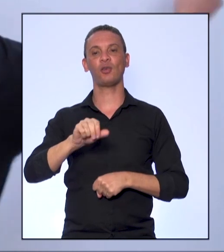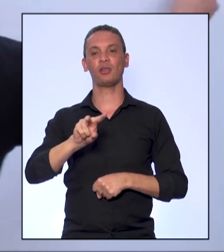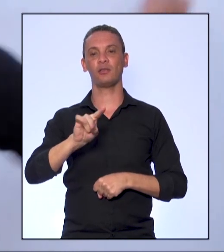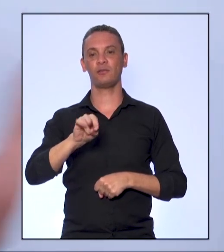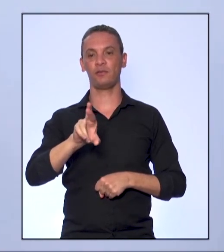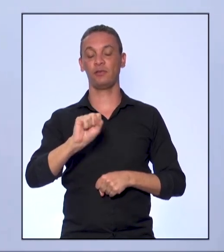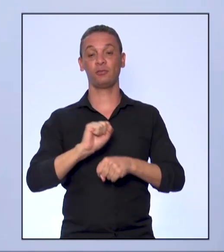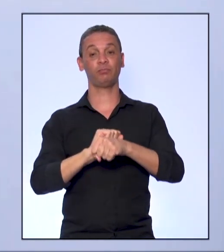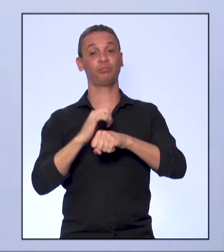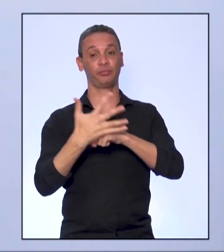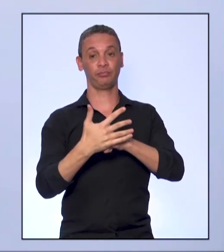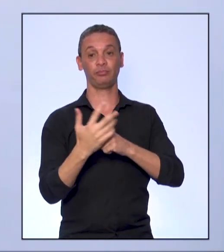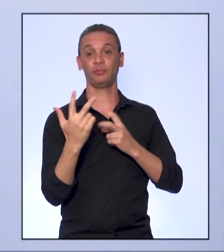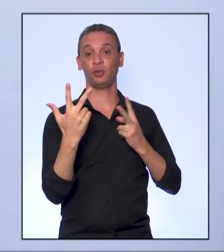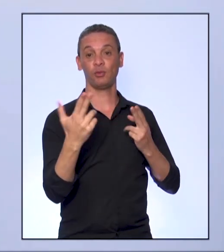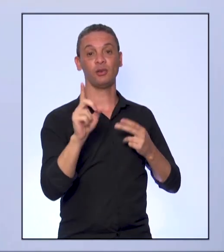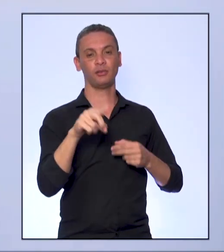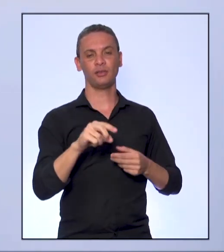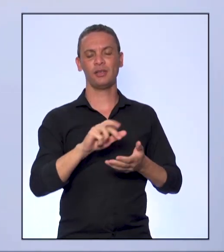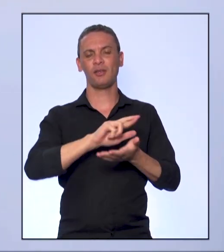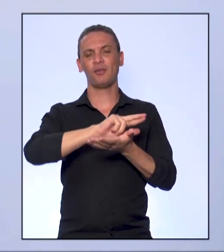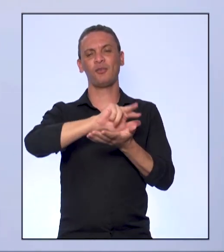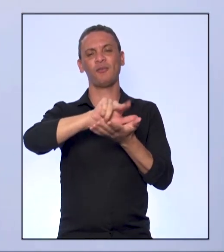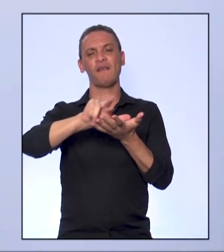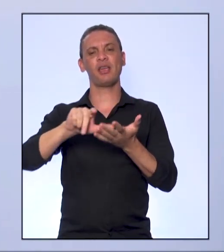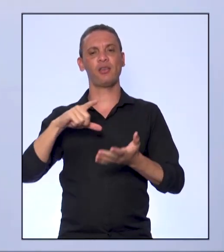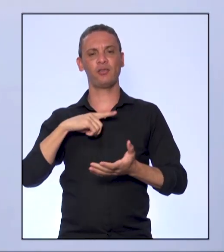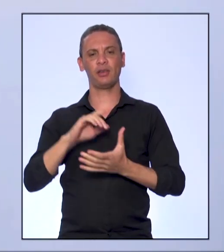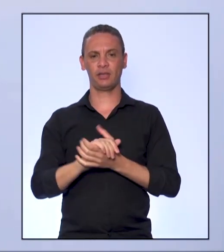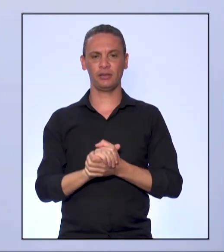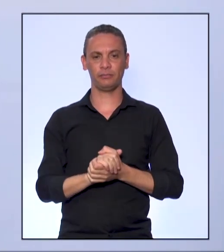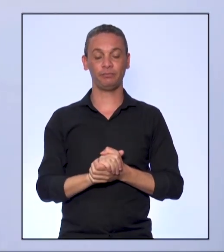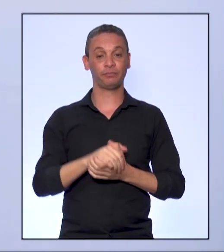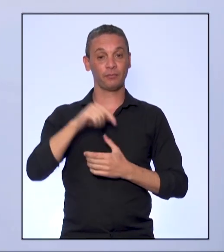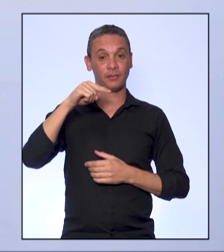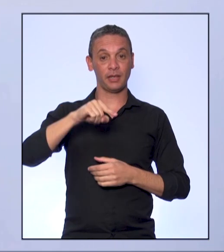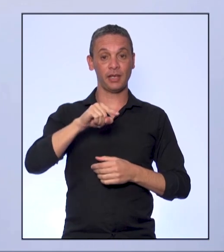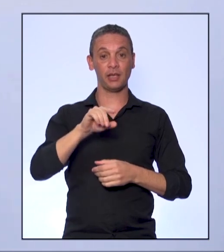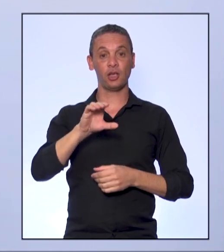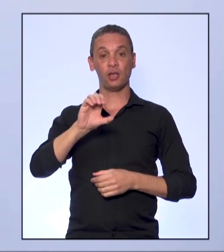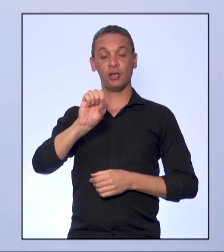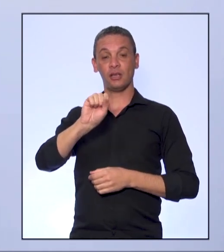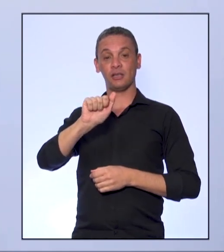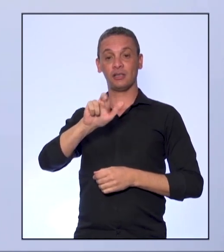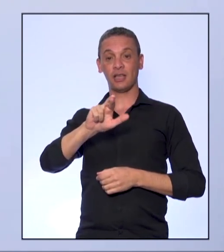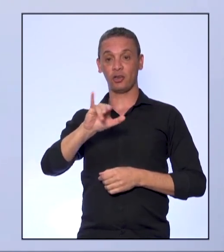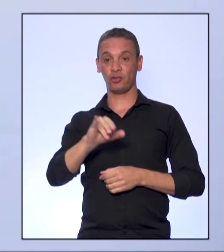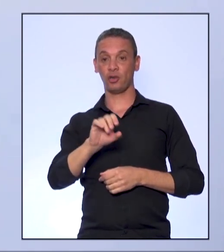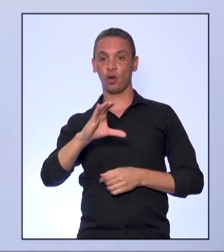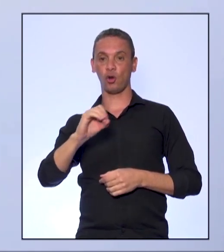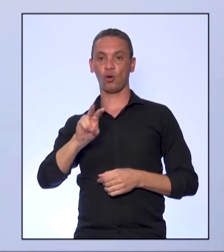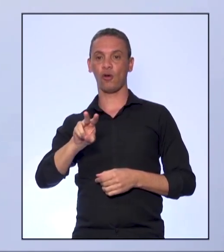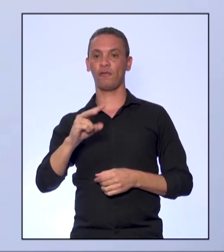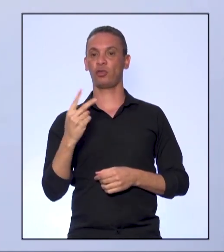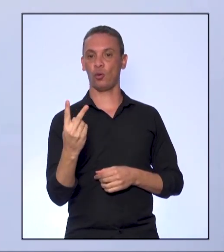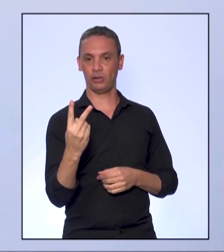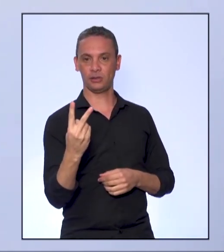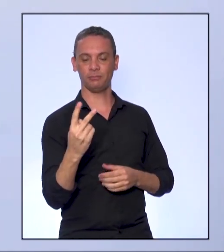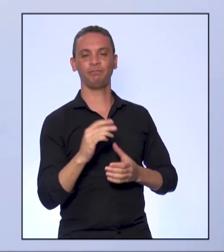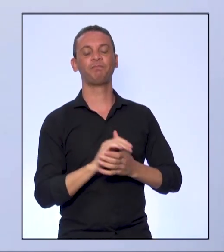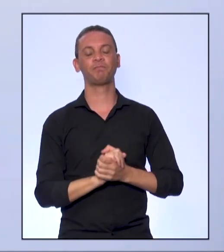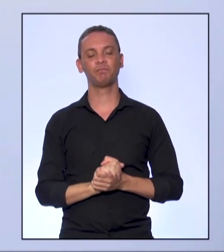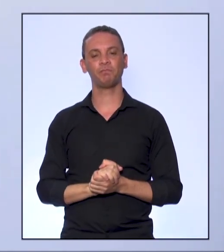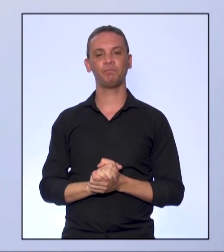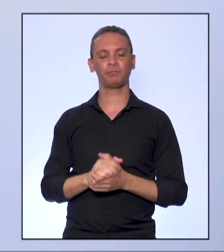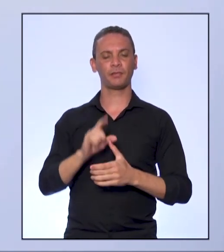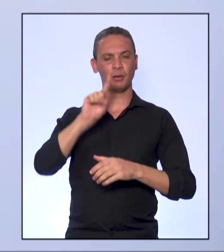coronavírus. Os coronavírus, tá? Que é família, no caso. Especificamente esse é o SARS-CoV-2, tá? Beleza? Daqui a pouco eu vou